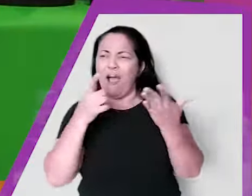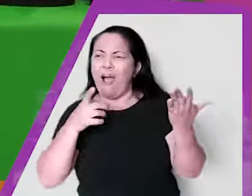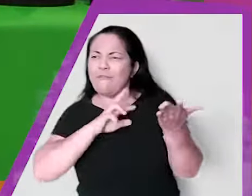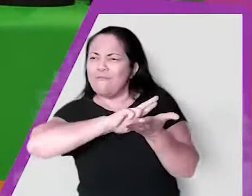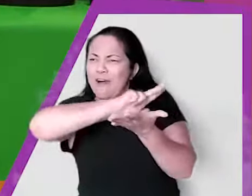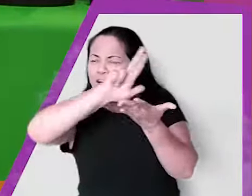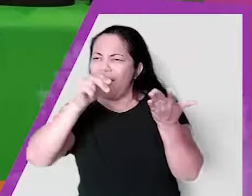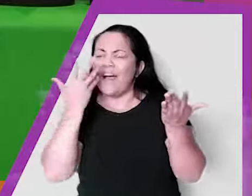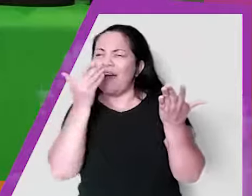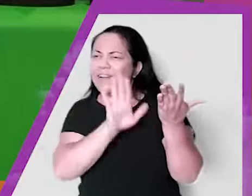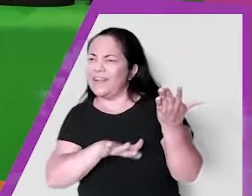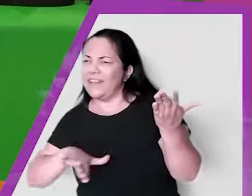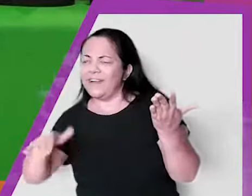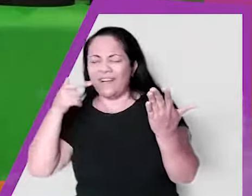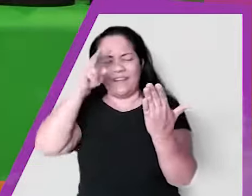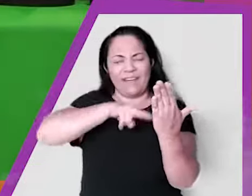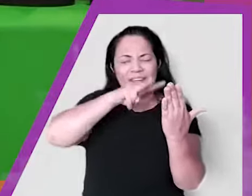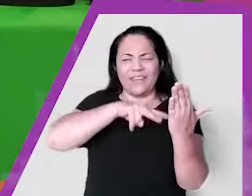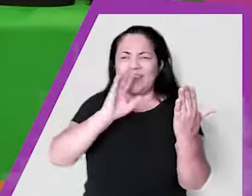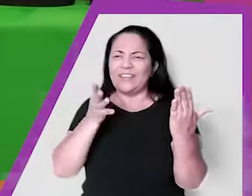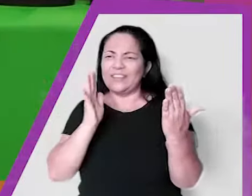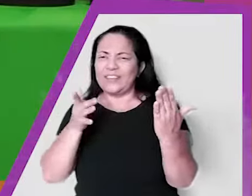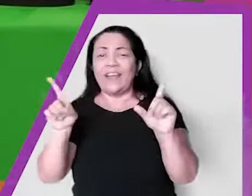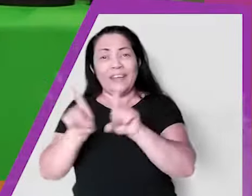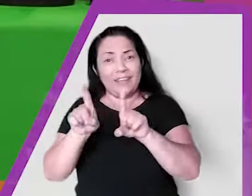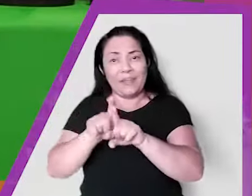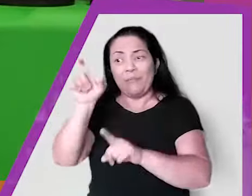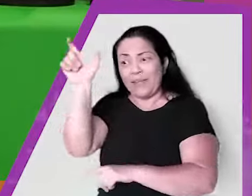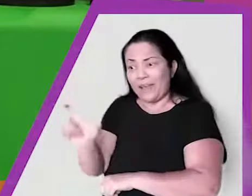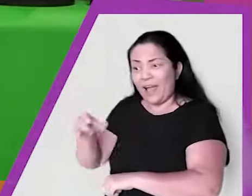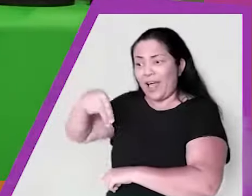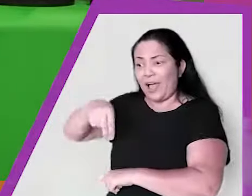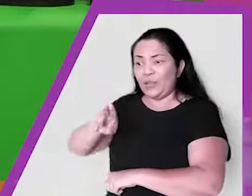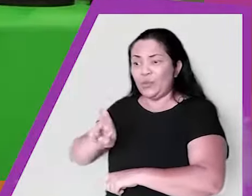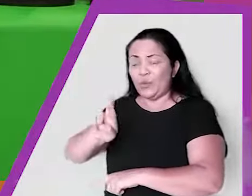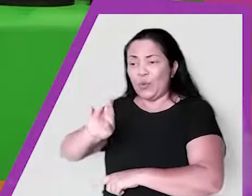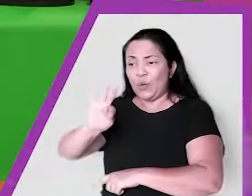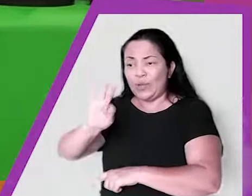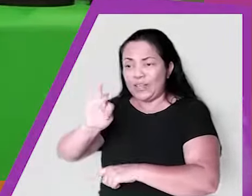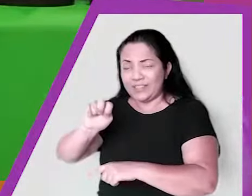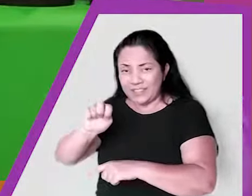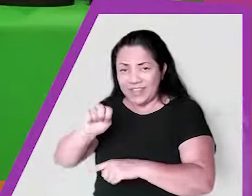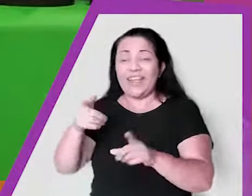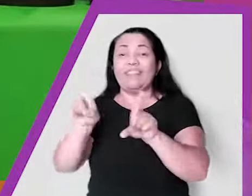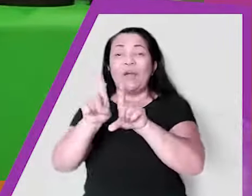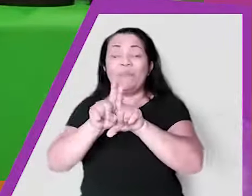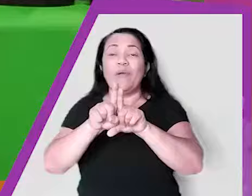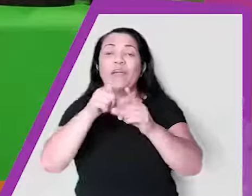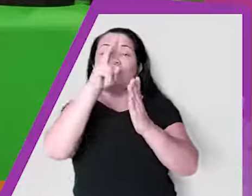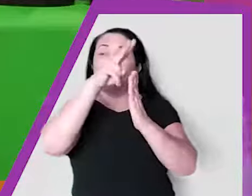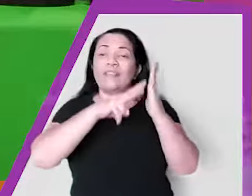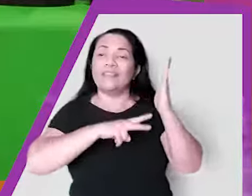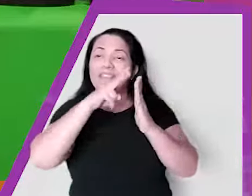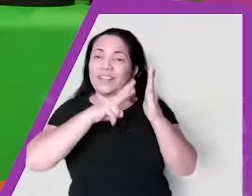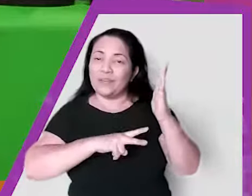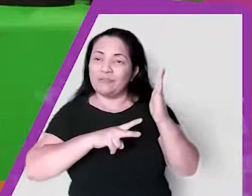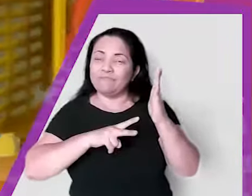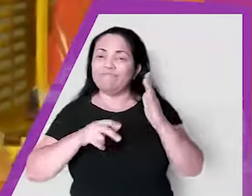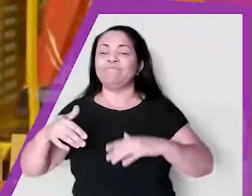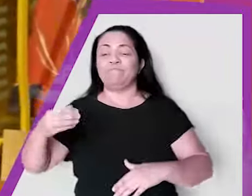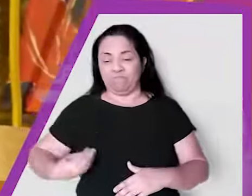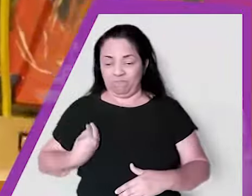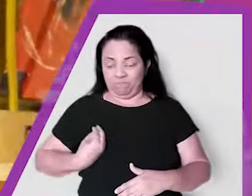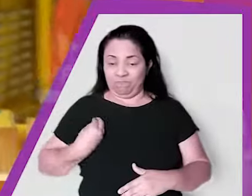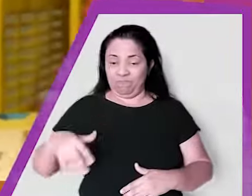de milhões de crianças no Brasil, inclusive da própria Nurit. E foi assim que ela se deu conta que o